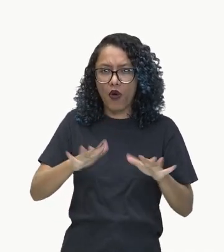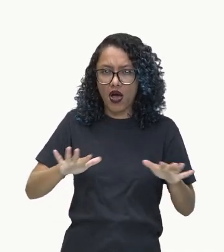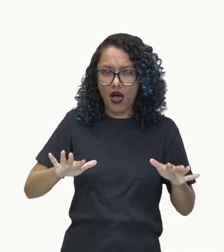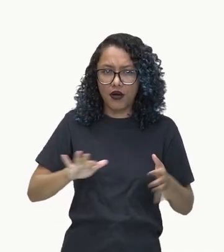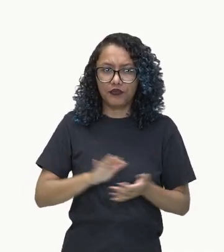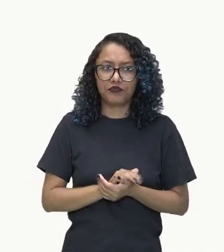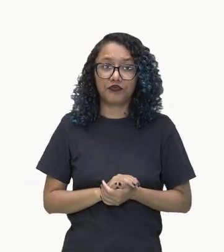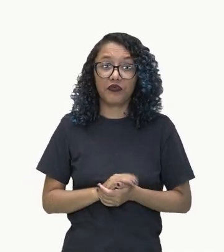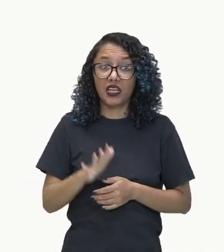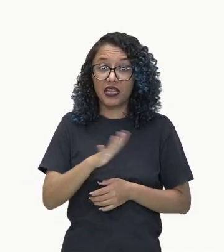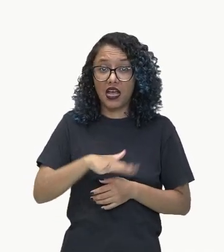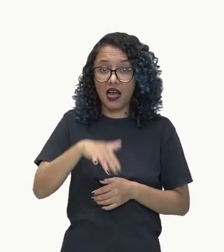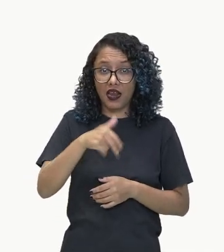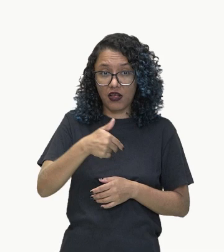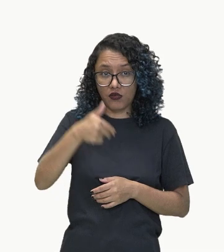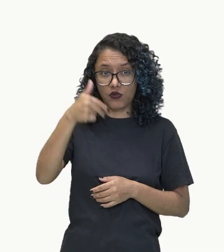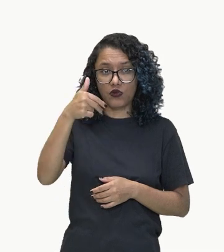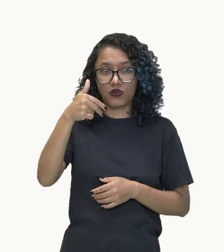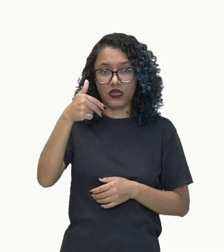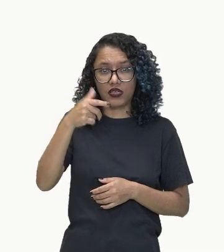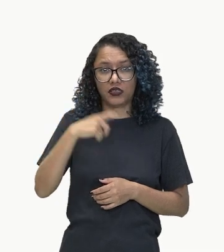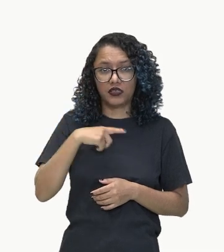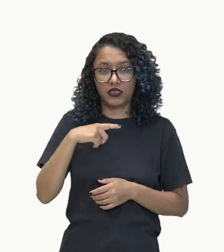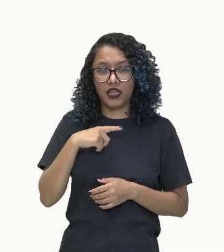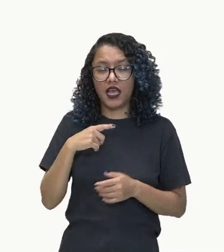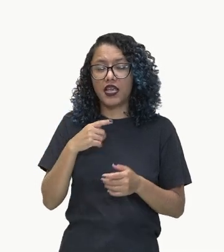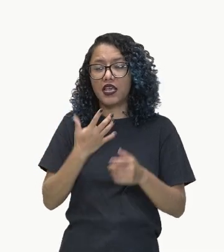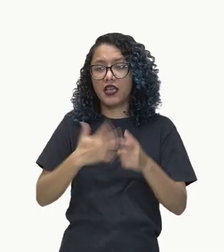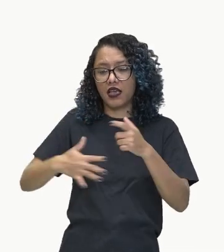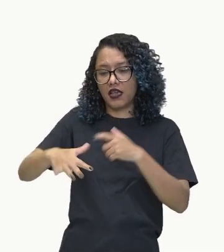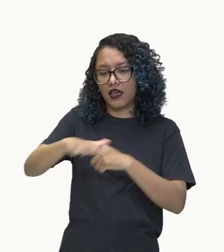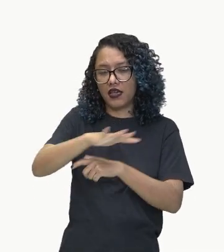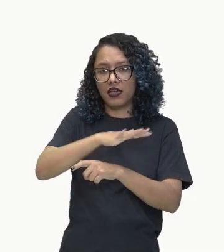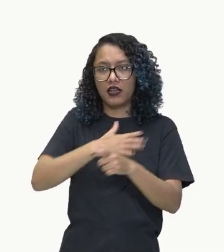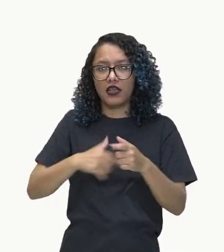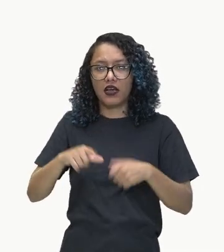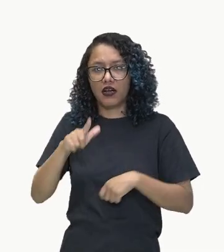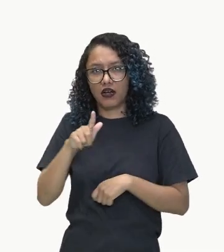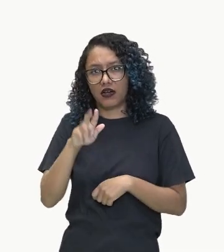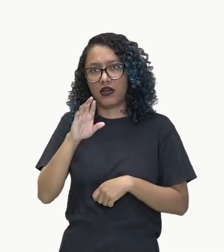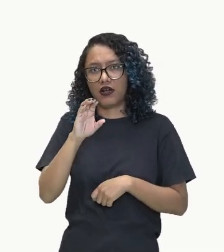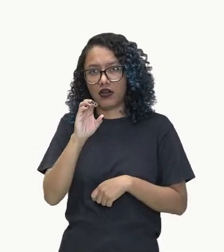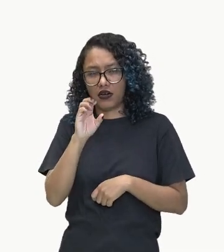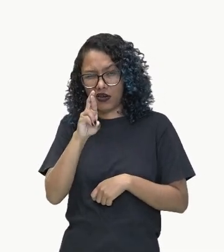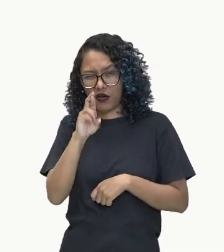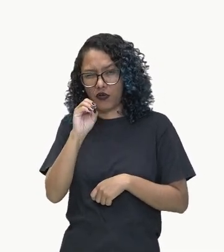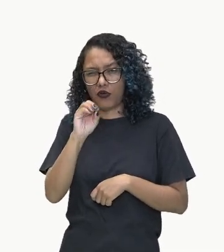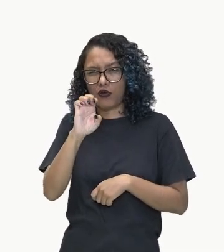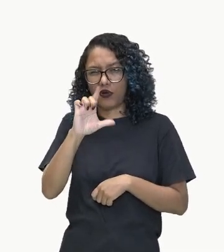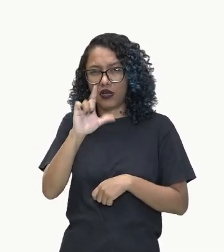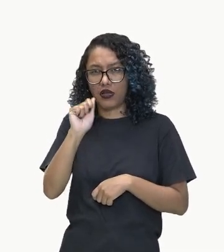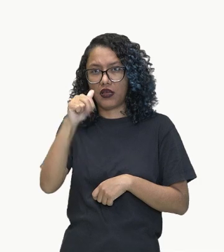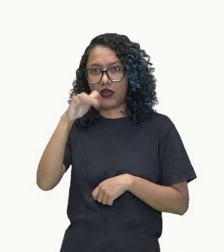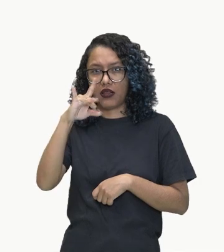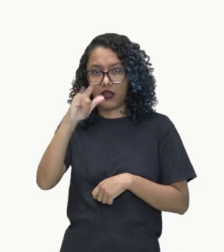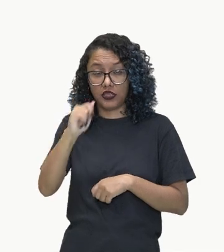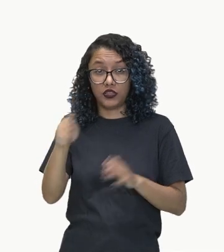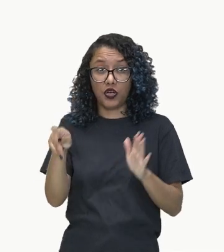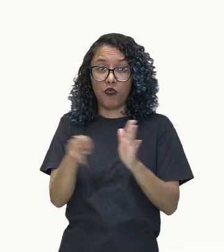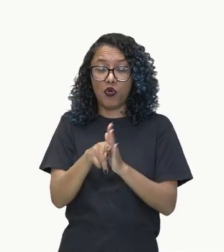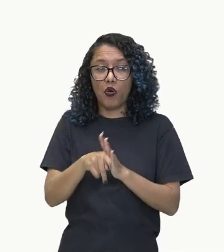mais ou menos, a gente vai encontrar a ilha da Groenlândia, né? A maior ilha do mundo, que pertence aí à